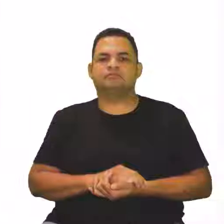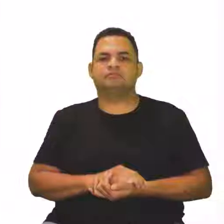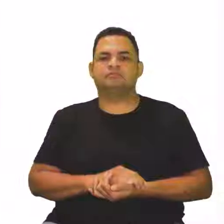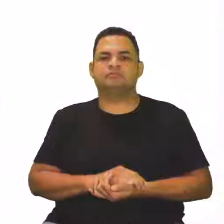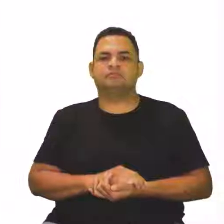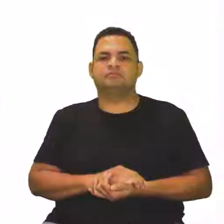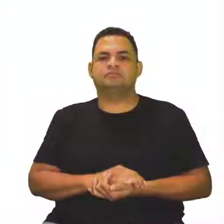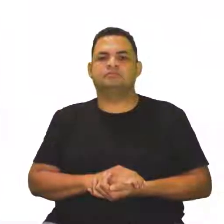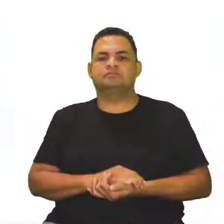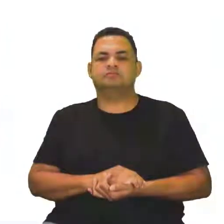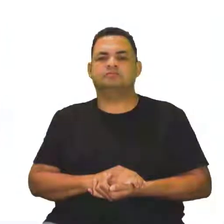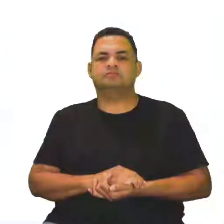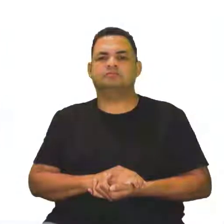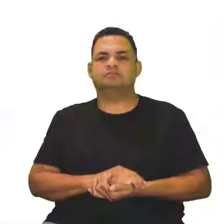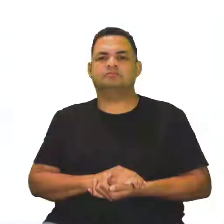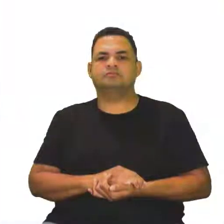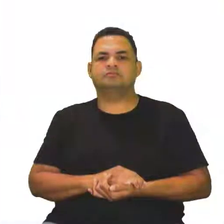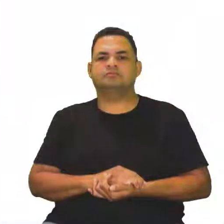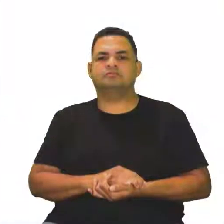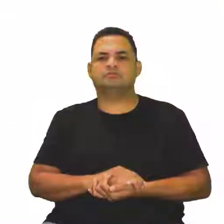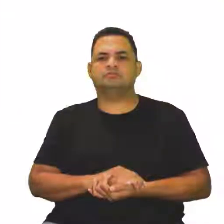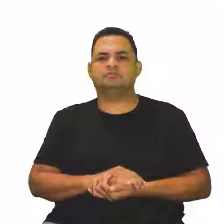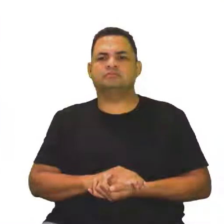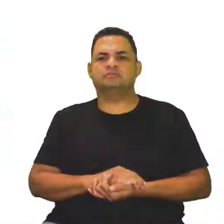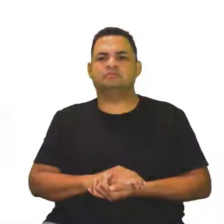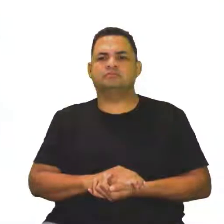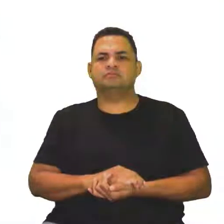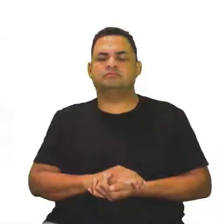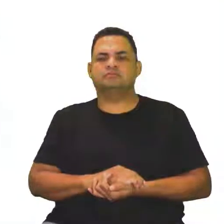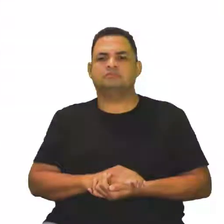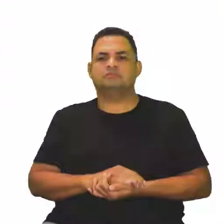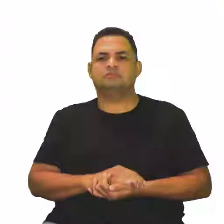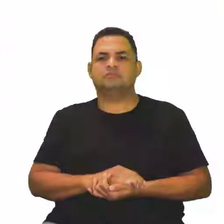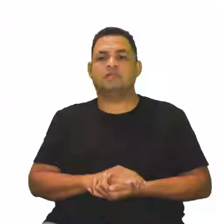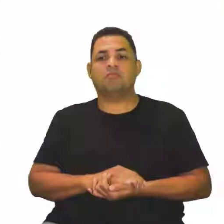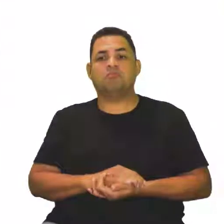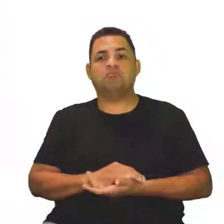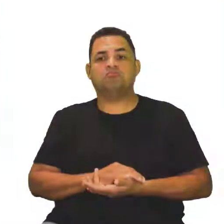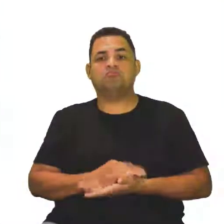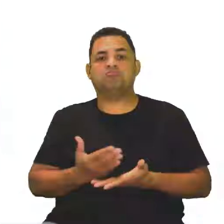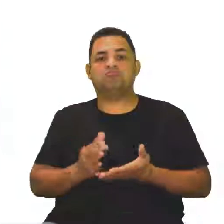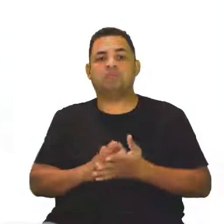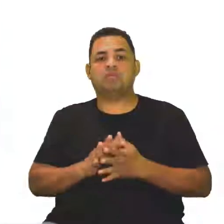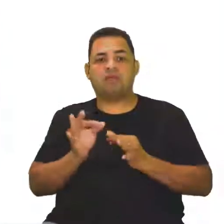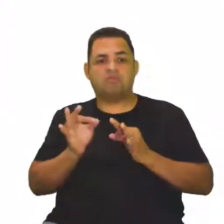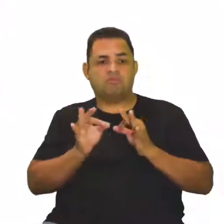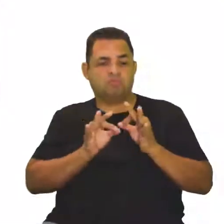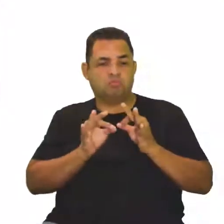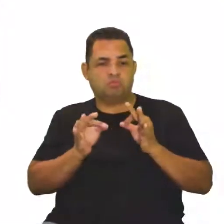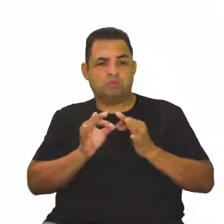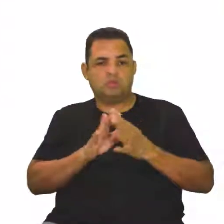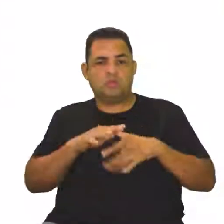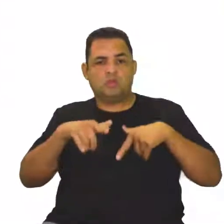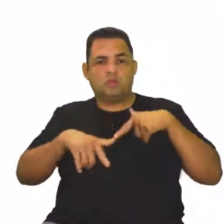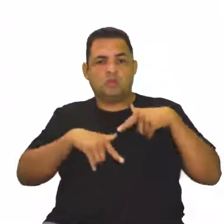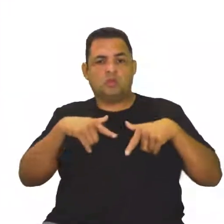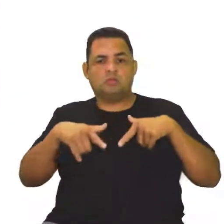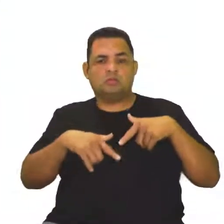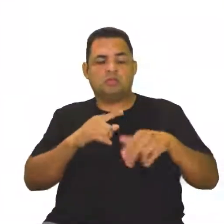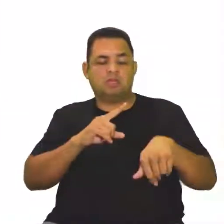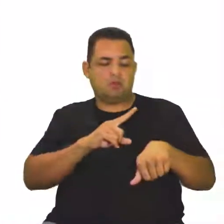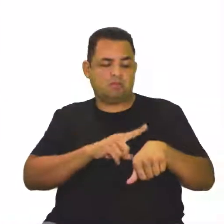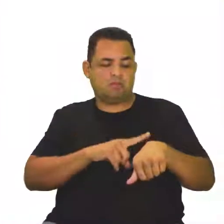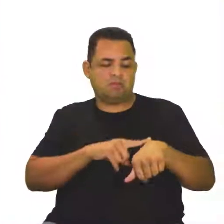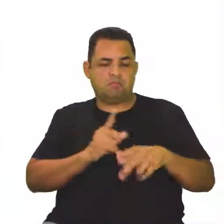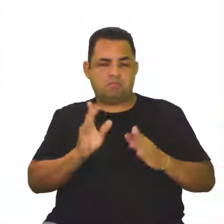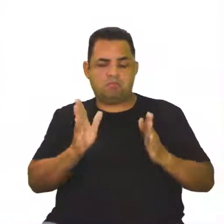só. Então, pessoal, ou seja, é a medida do trabalho realizado por uma